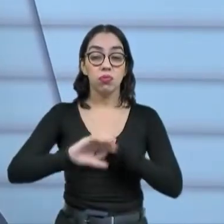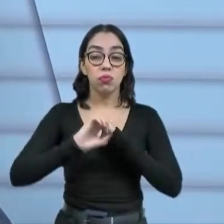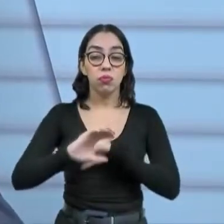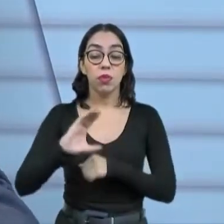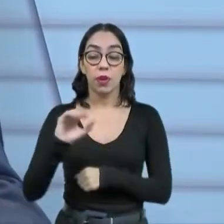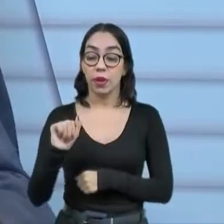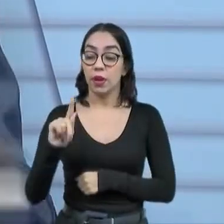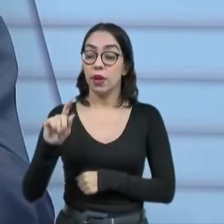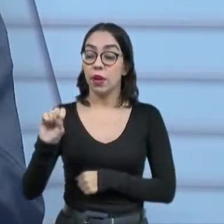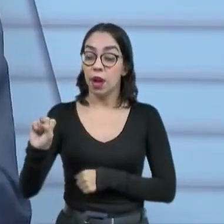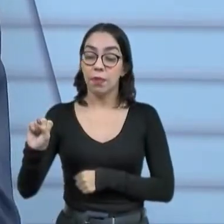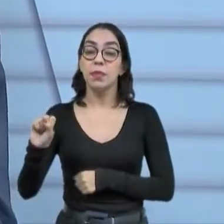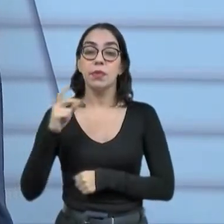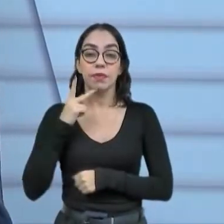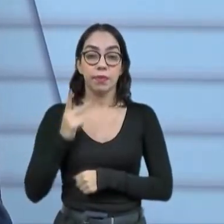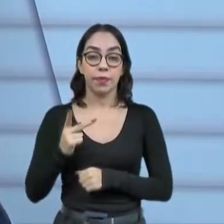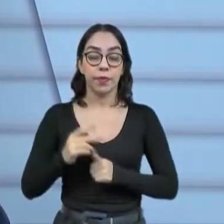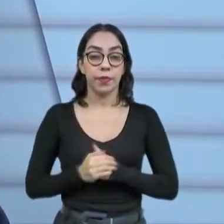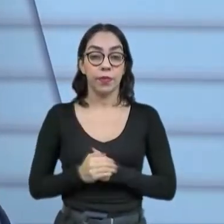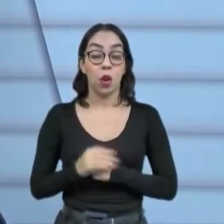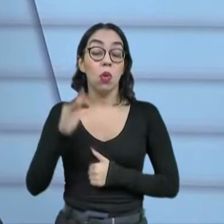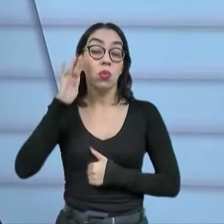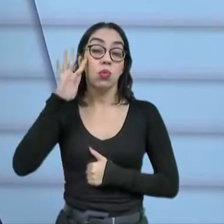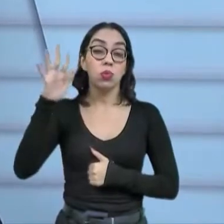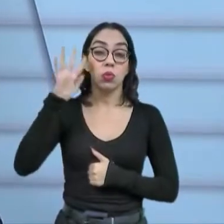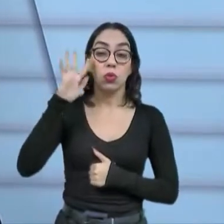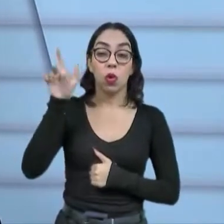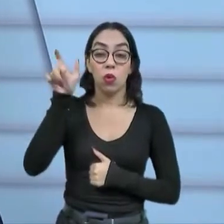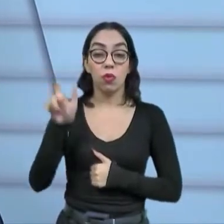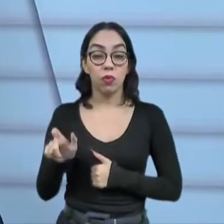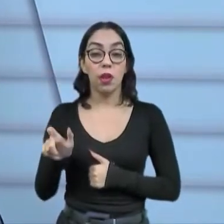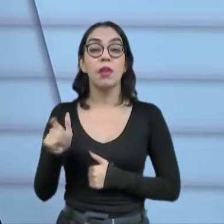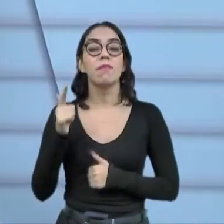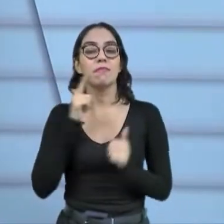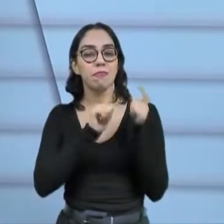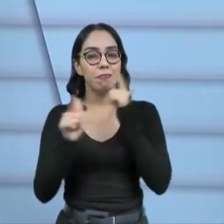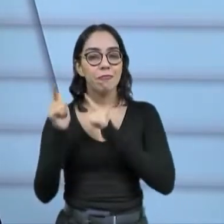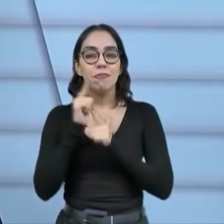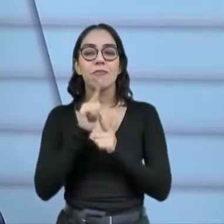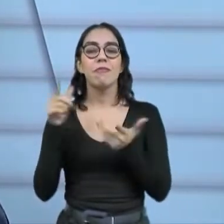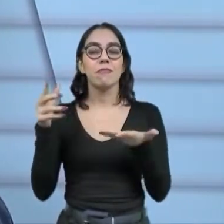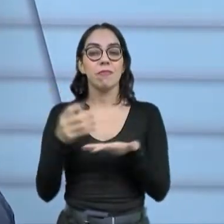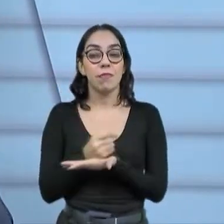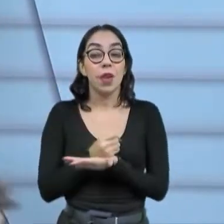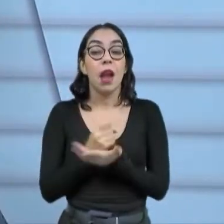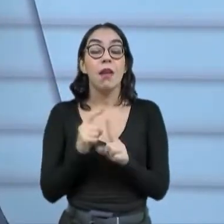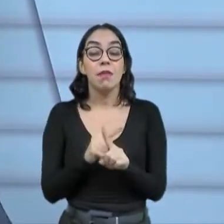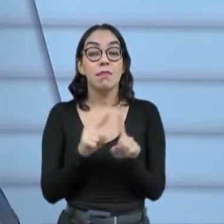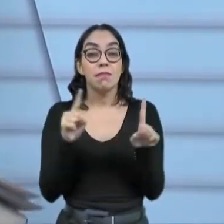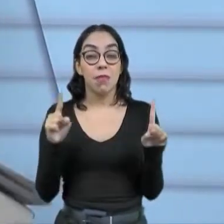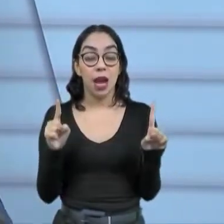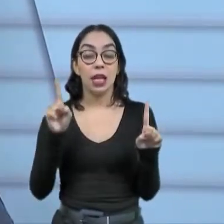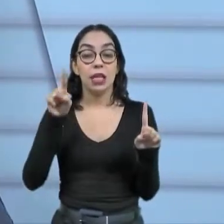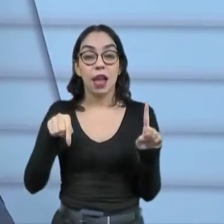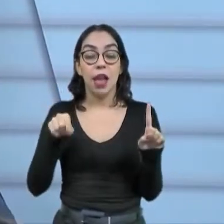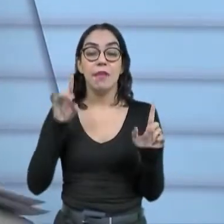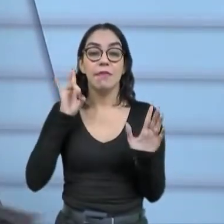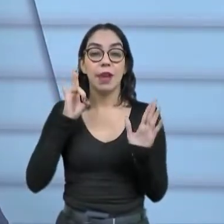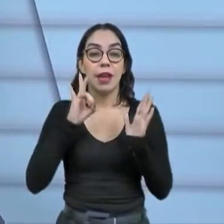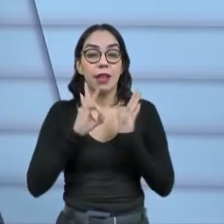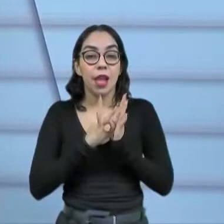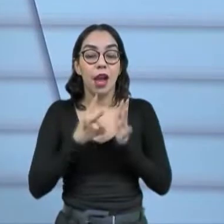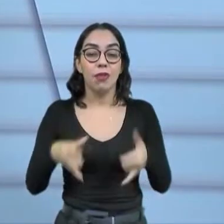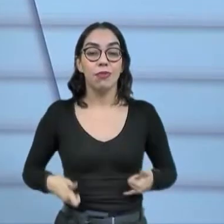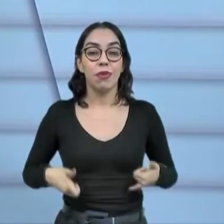CAPES, enfim. Quer dizer, o sonho do Dr. Edson não só se tornou realidade, mas é uma universidade que honra